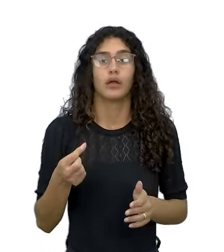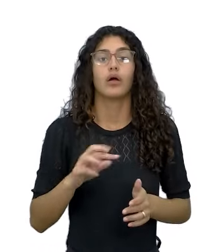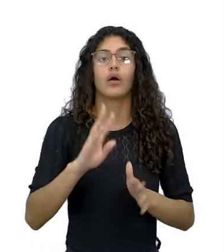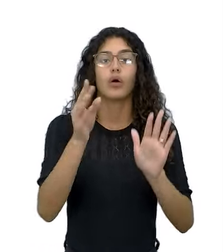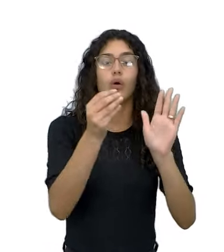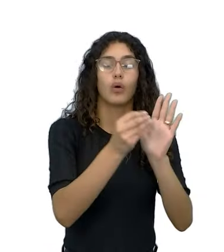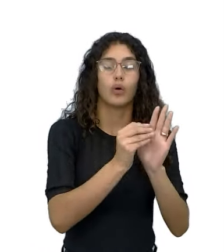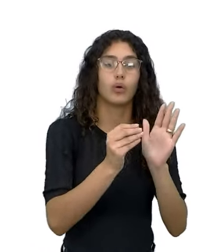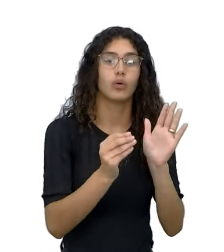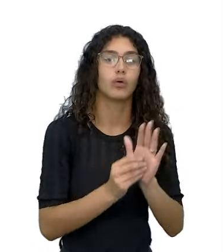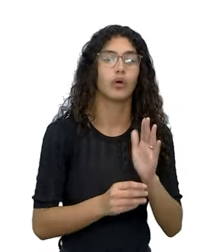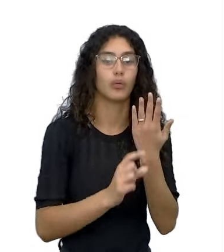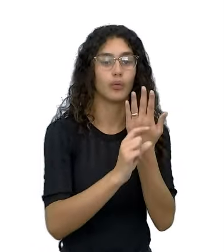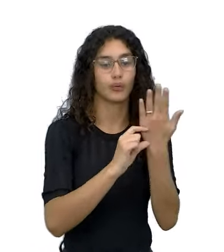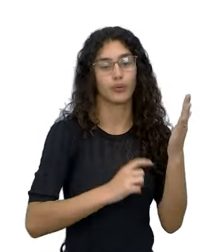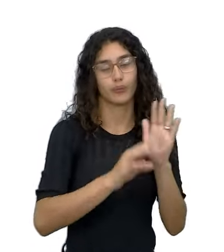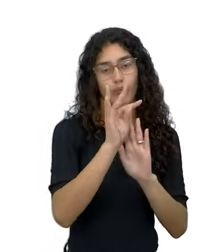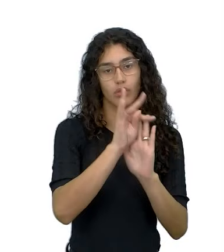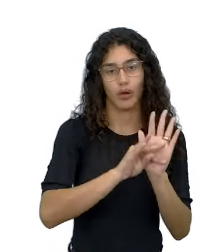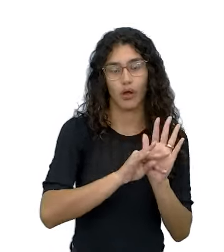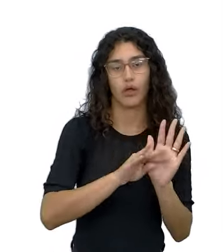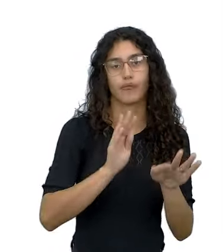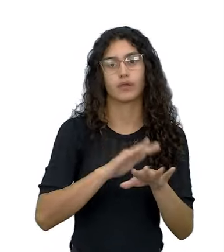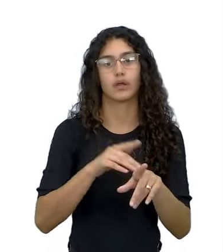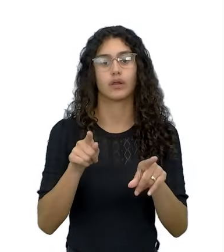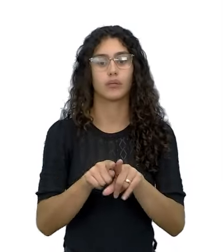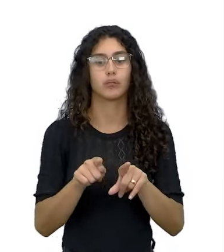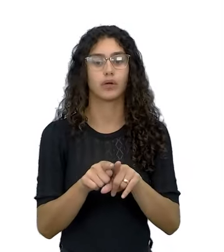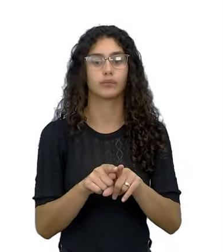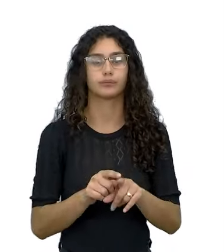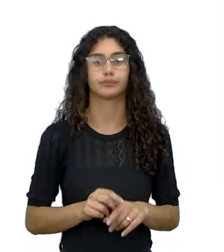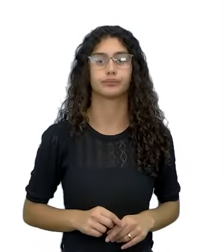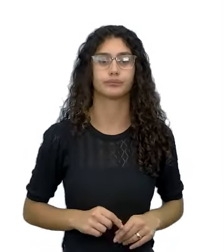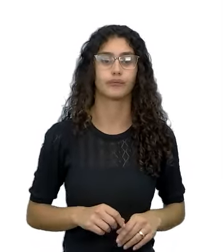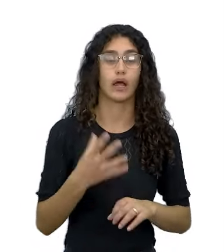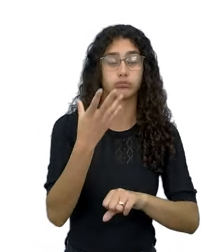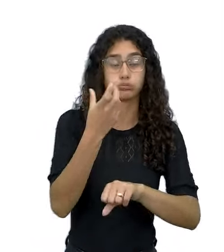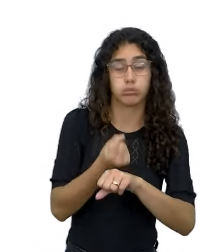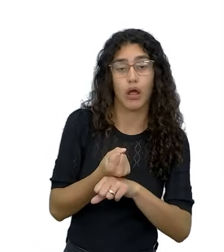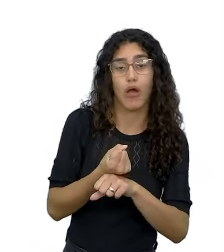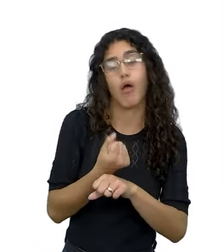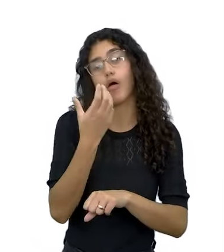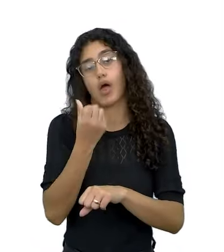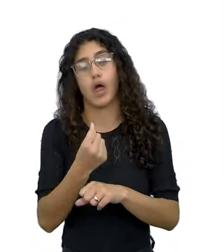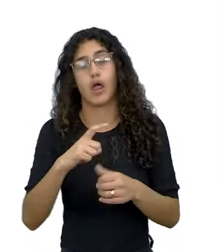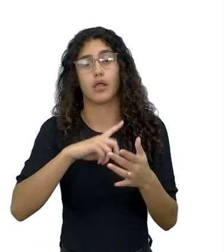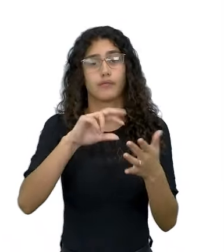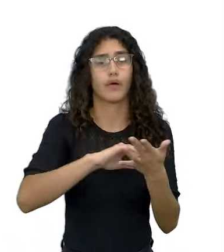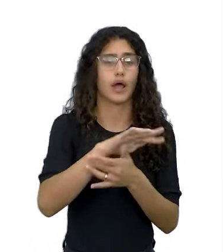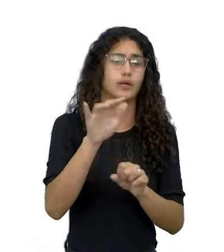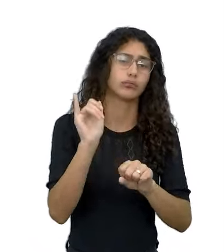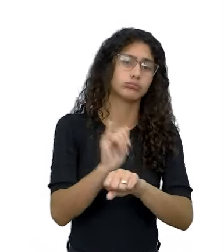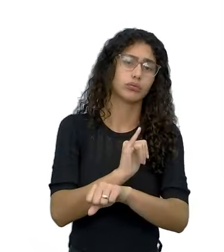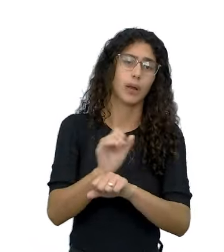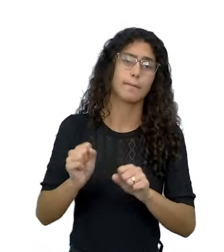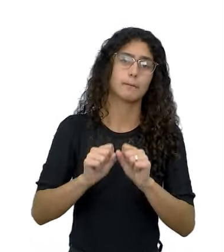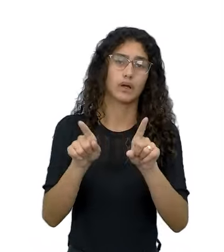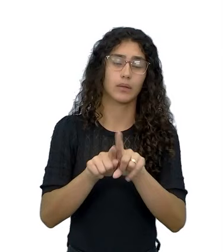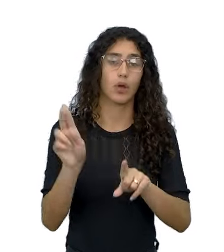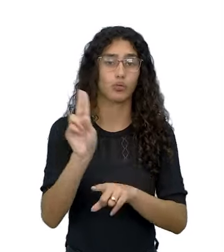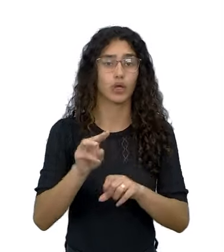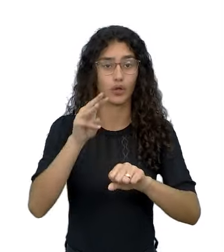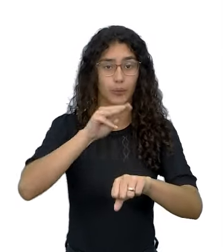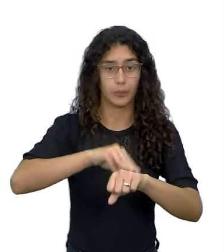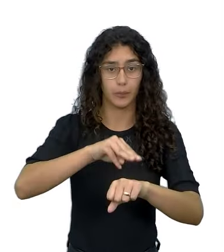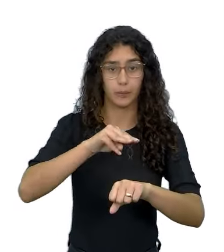colocada pelo autor do texto, né, ver se concorda, se não concorda. Existem várias estratégias que a gente pode utilizar nesse